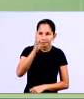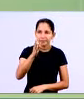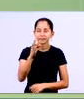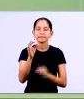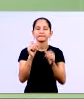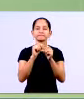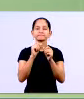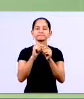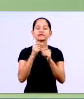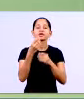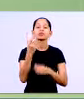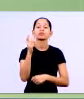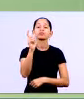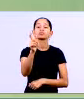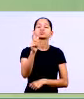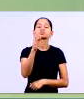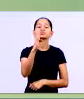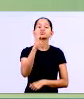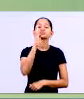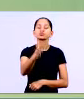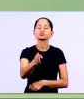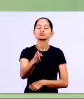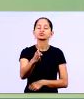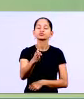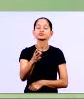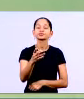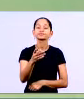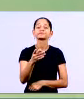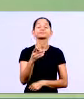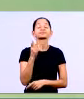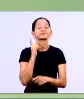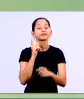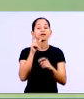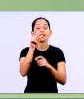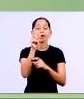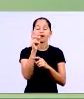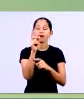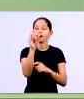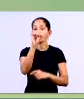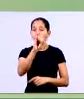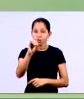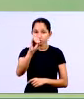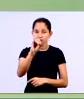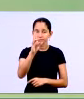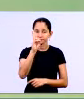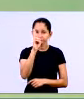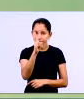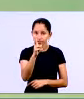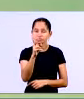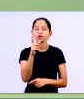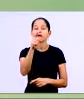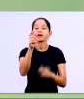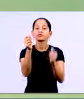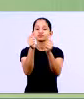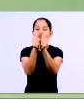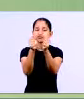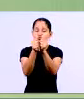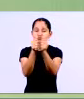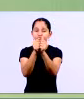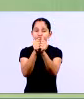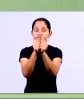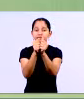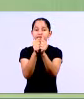Boia. Ficou onde, professora Tayane? O encontro vocálico, né, ficou na dezena.